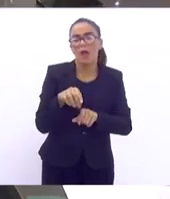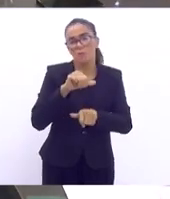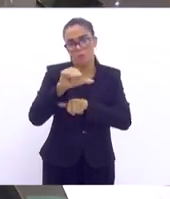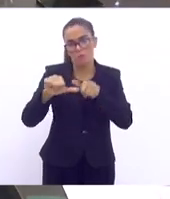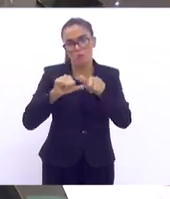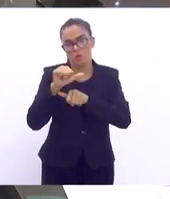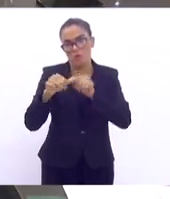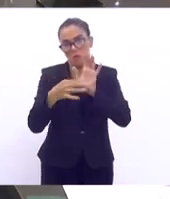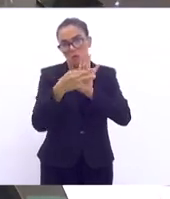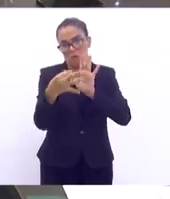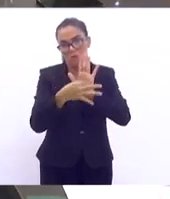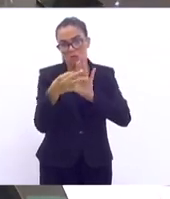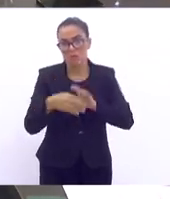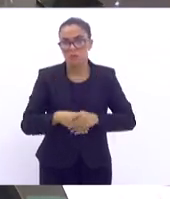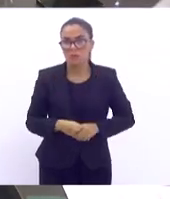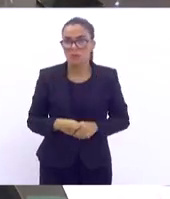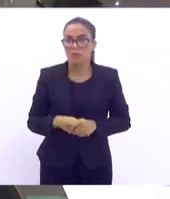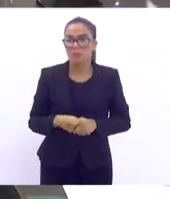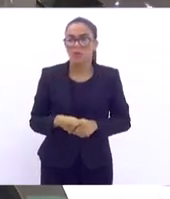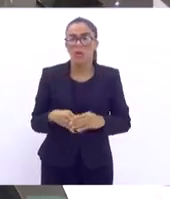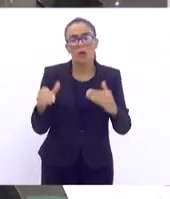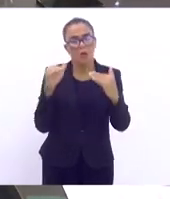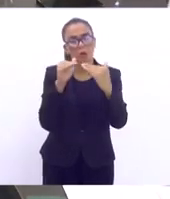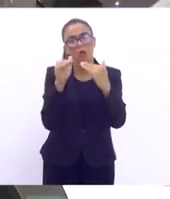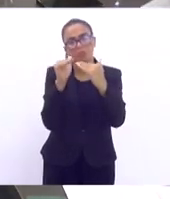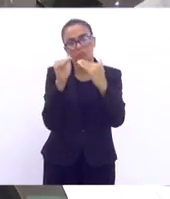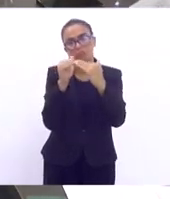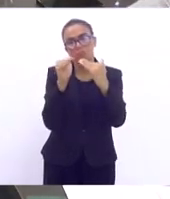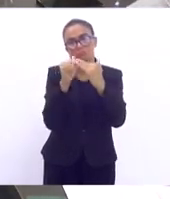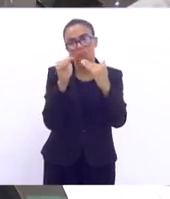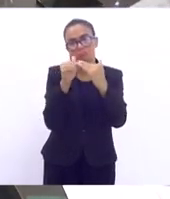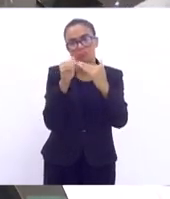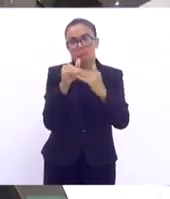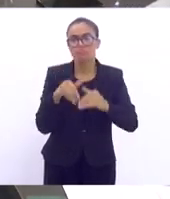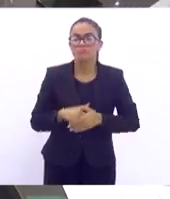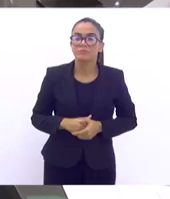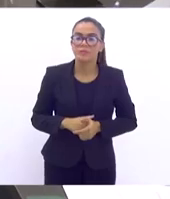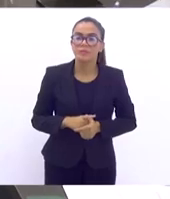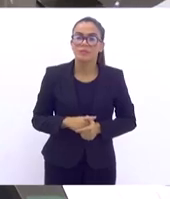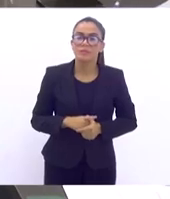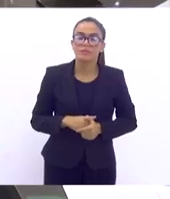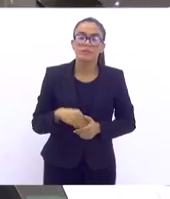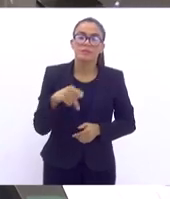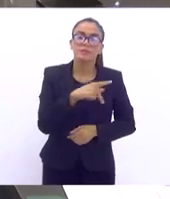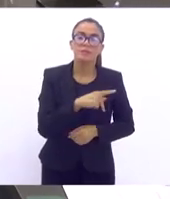Beleza beleza a concordância a concordância Presidente 58